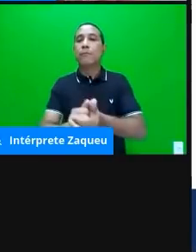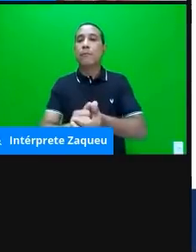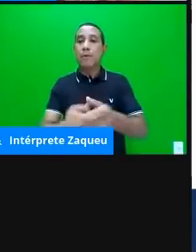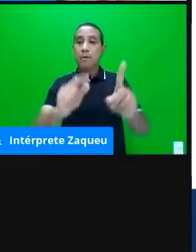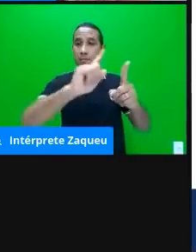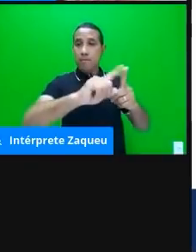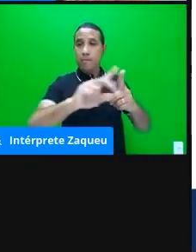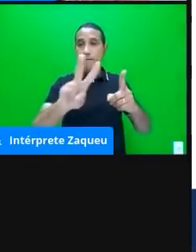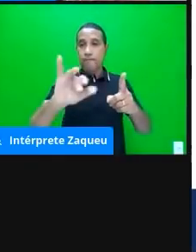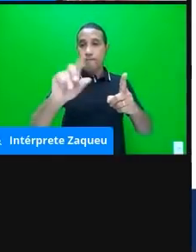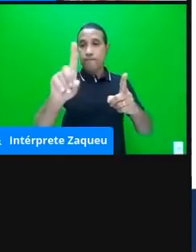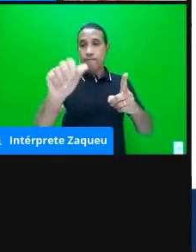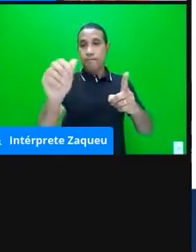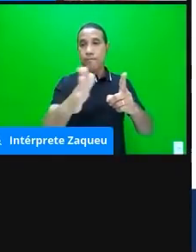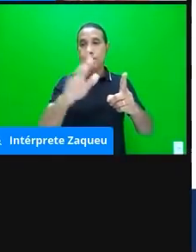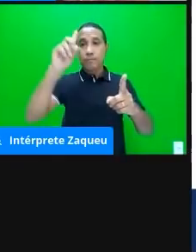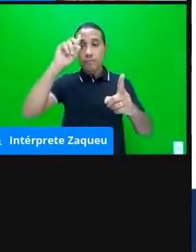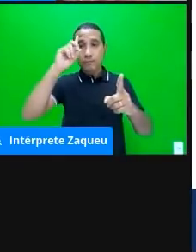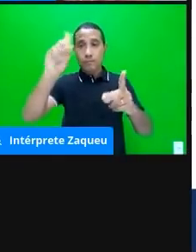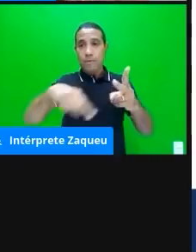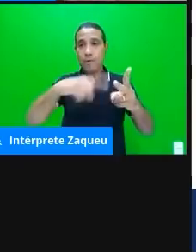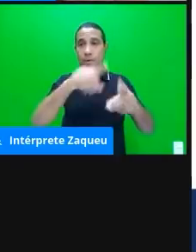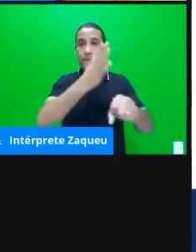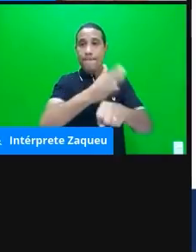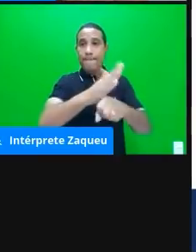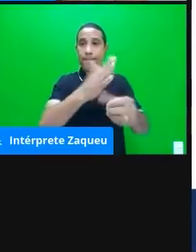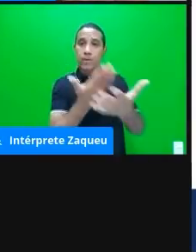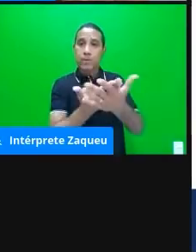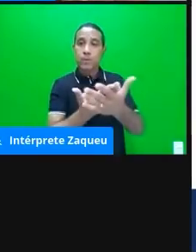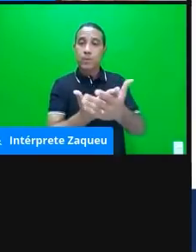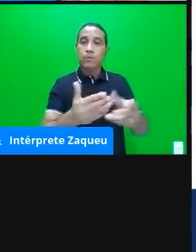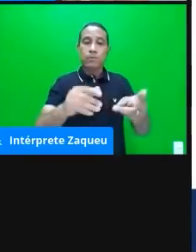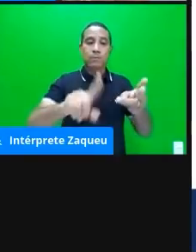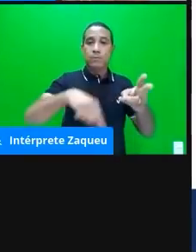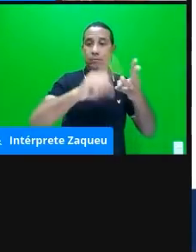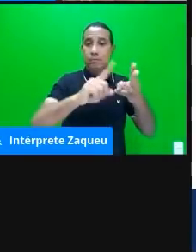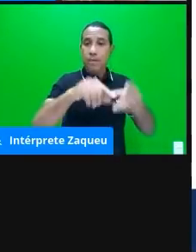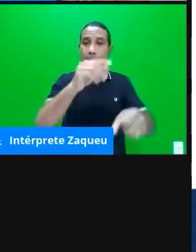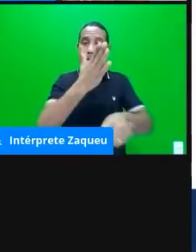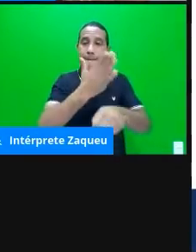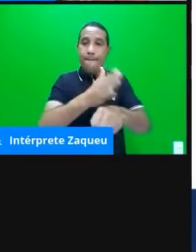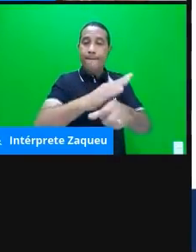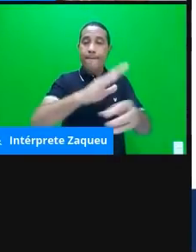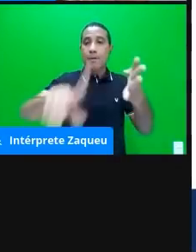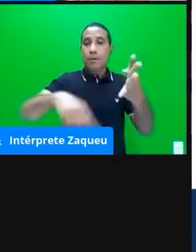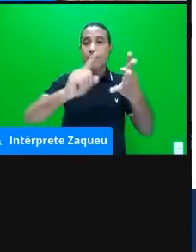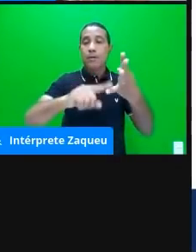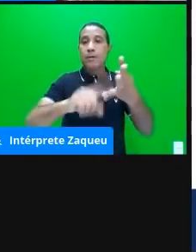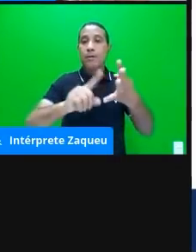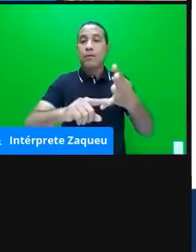cotidiana, práticas de estudo e pesquisa, práticas de artístico-literária e